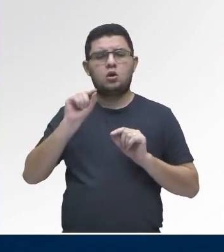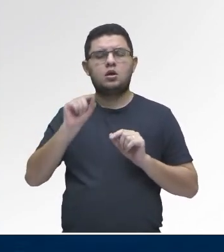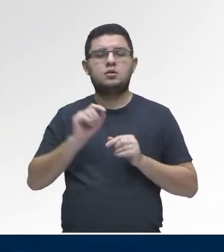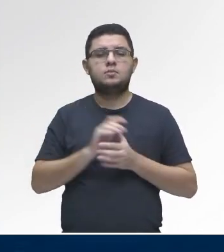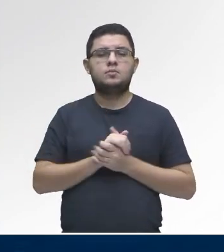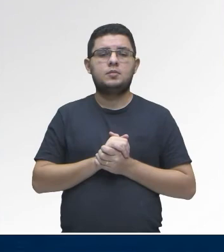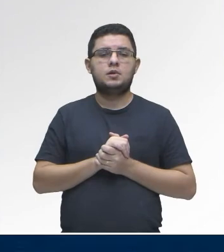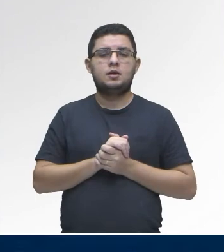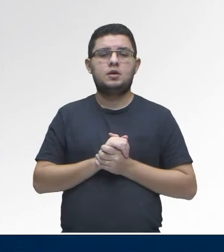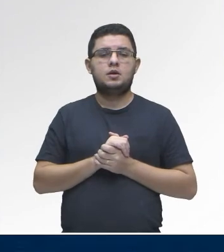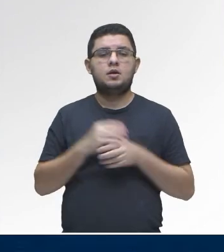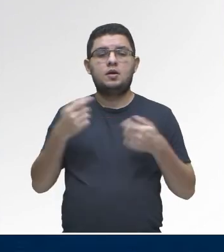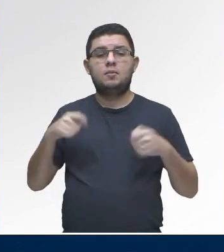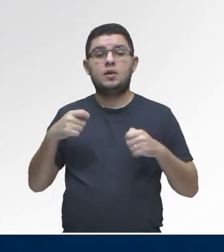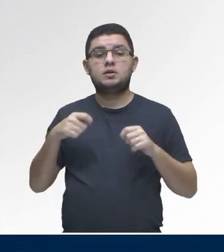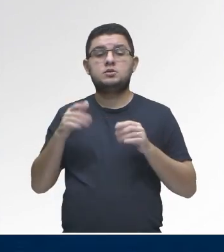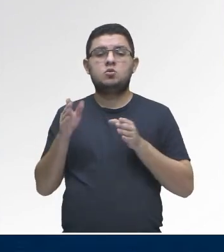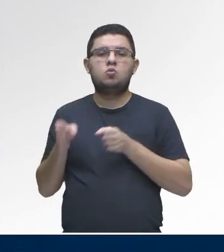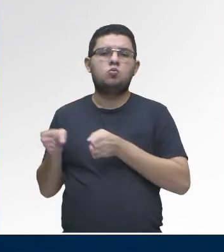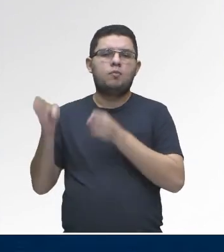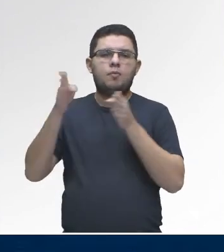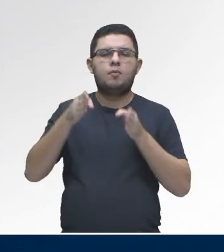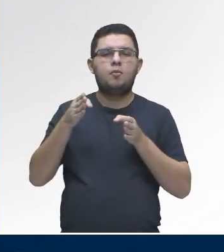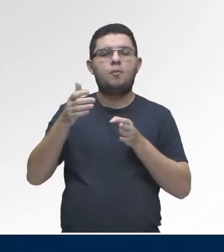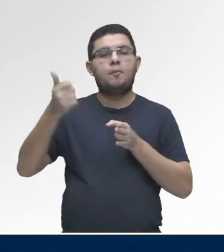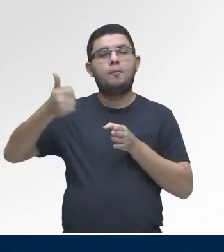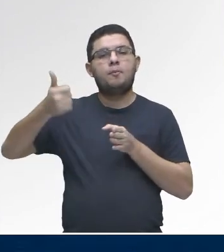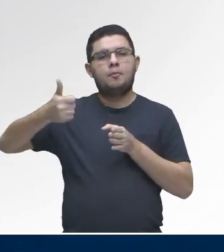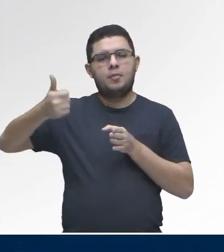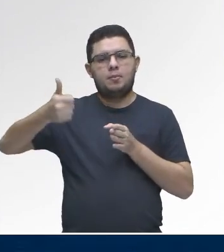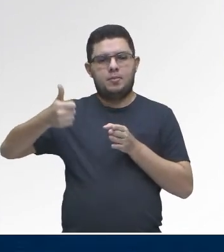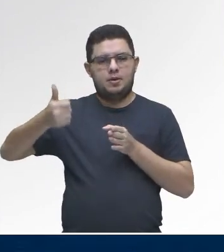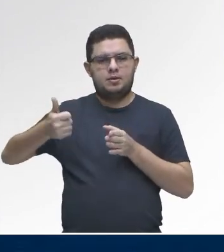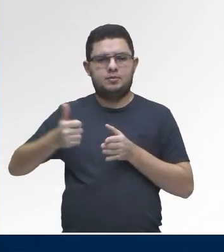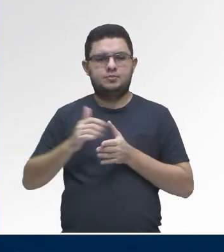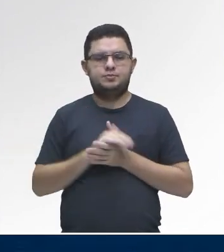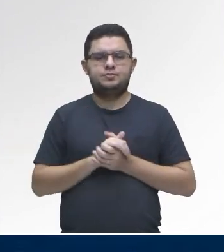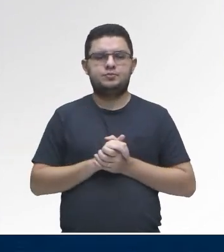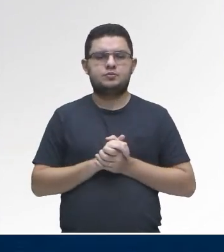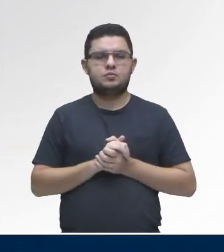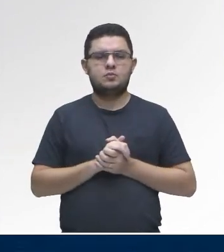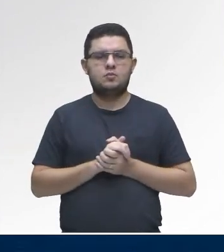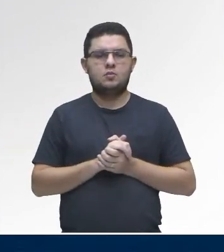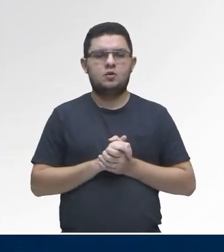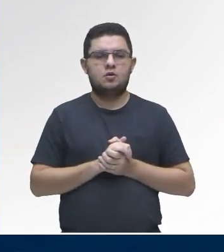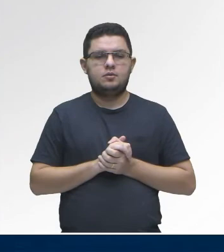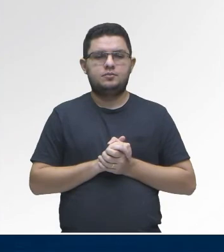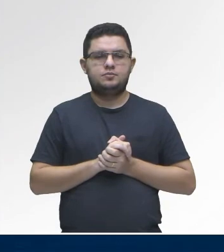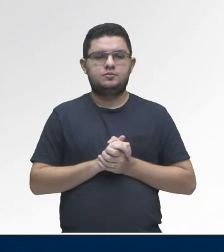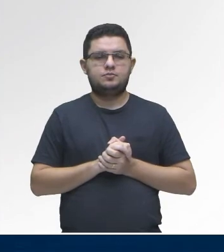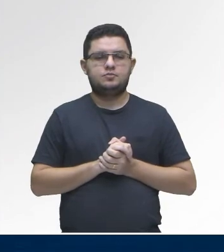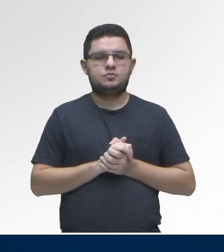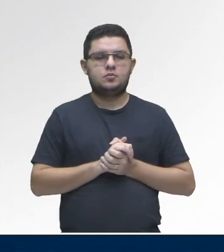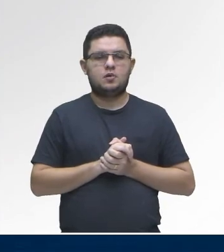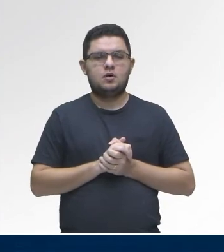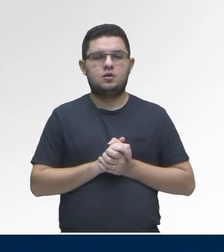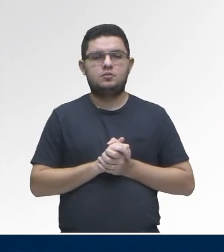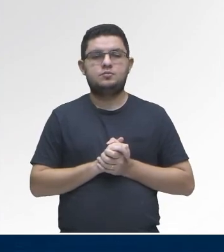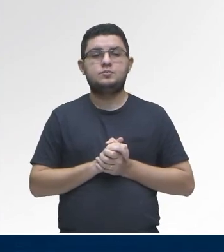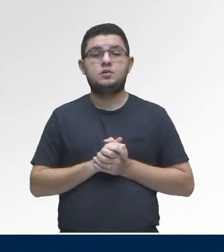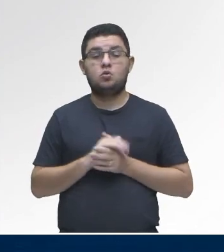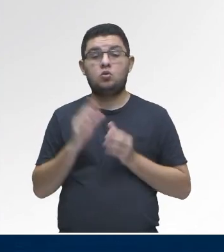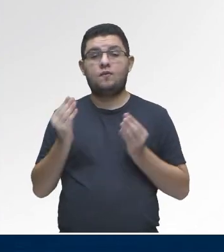estar no primeiro membro, eles precisam estar aqui, ó, desse lado do igual. Então, a gente vai colocar